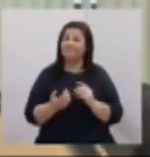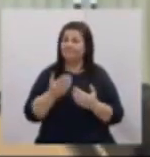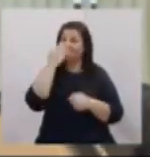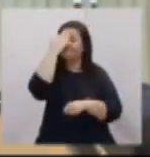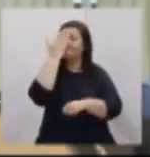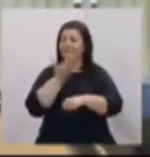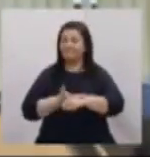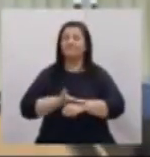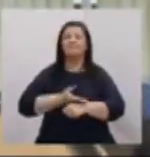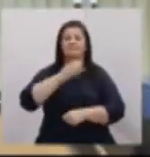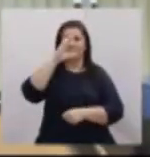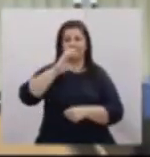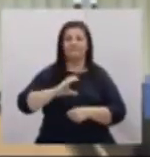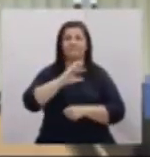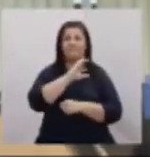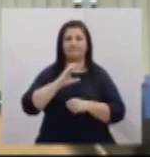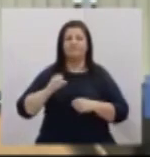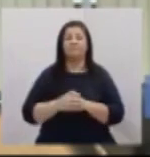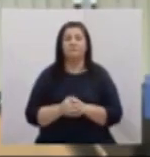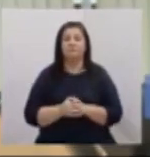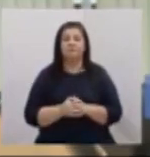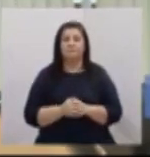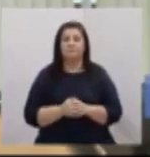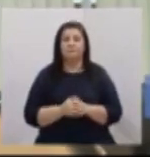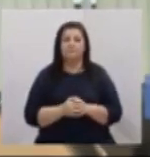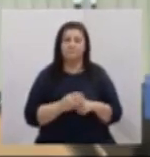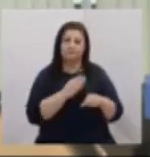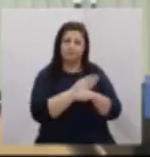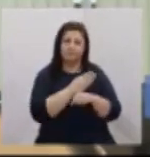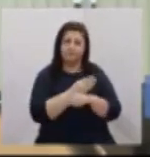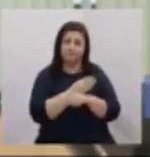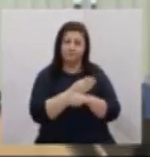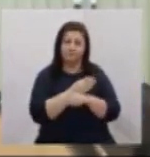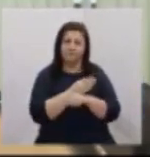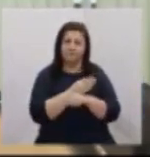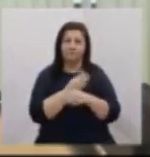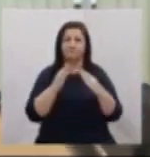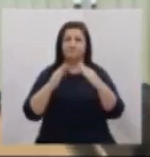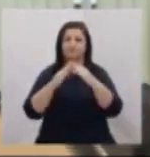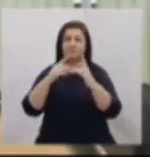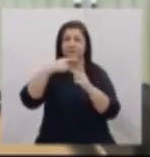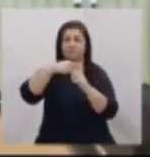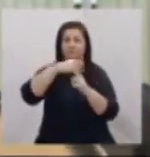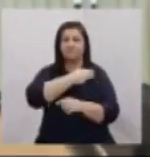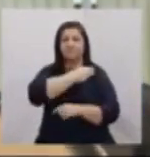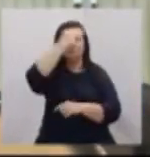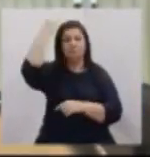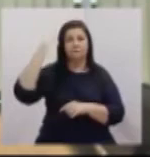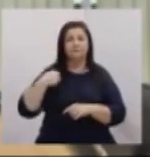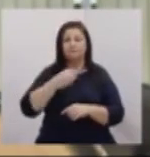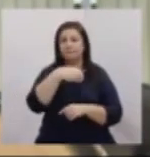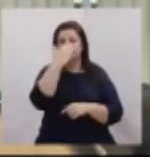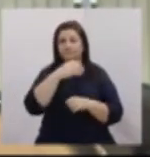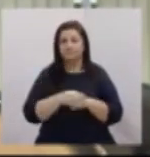é católica, né, eu pertenço à comunidade, à paróquia Nossa Senhora do Paraíso, e a gente faz um trabalho dentro do condomínio.